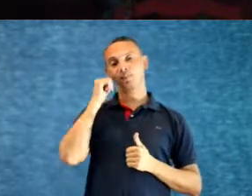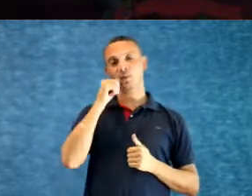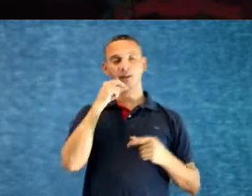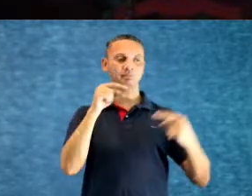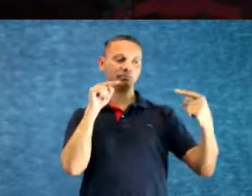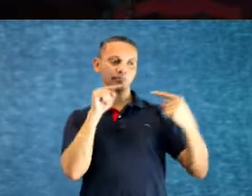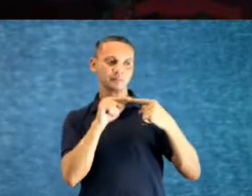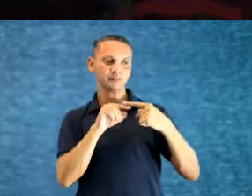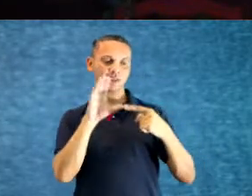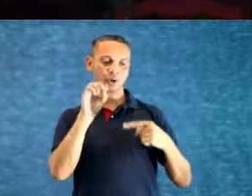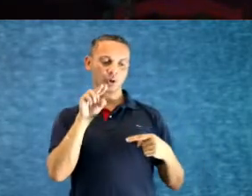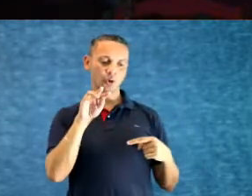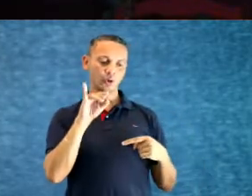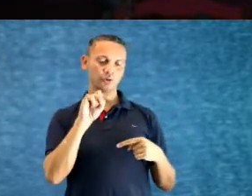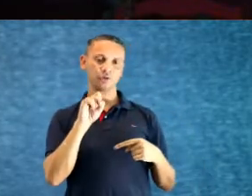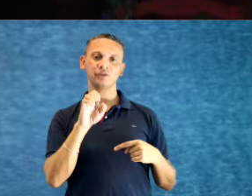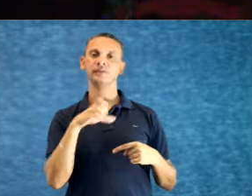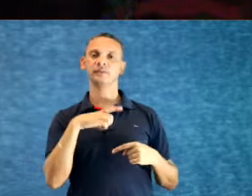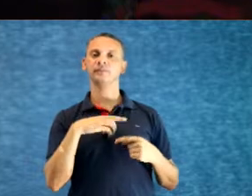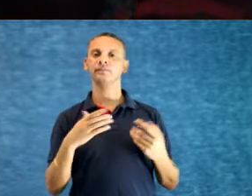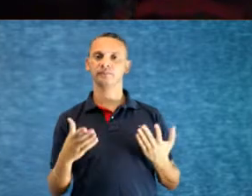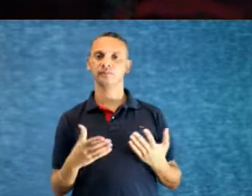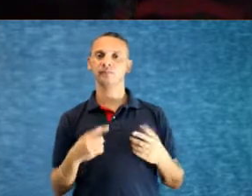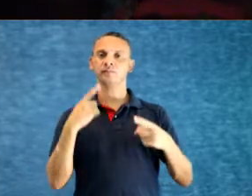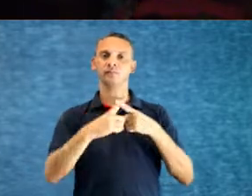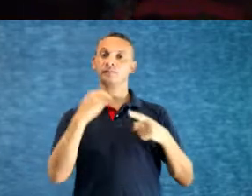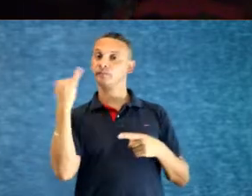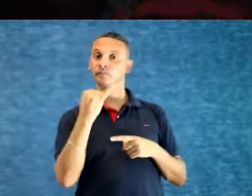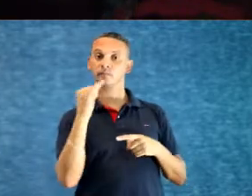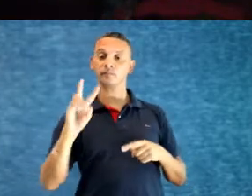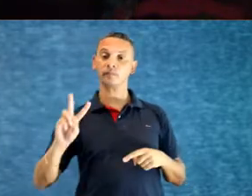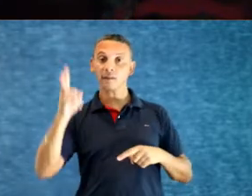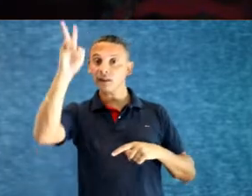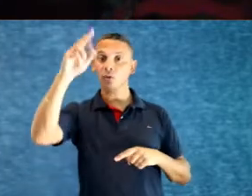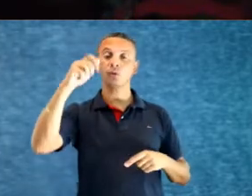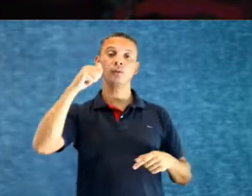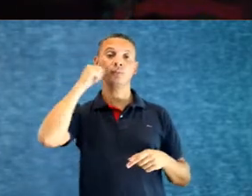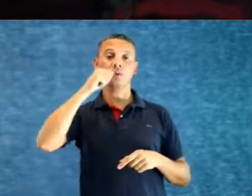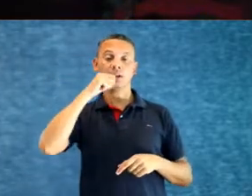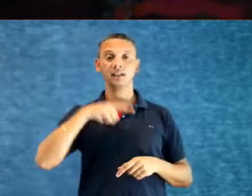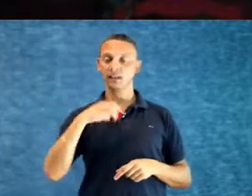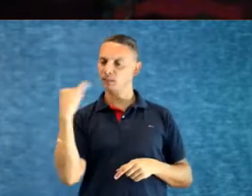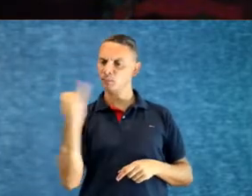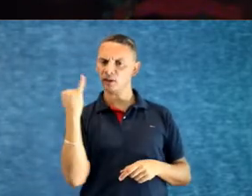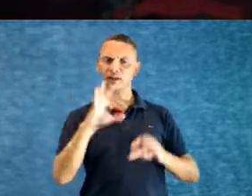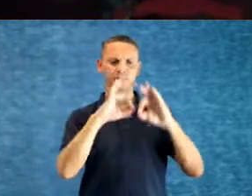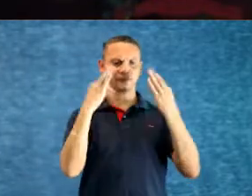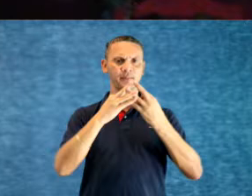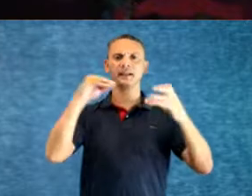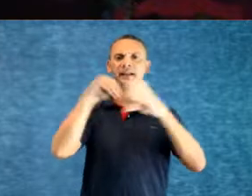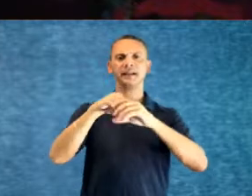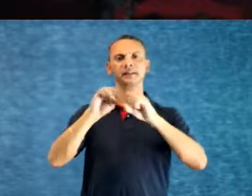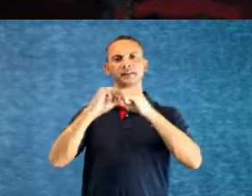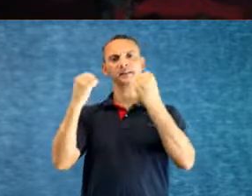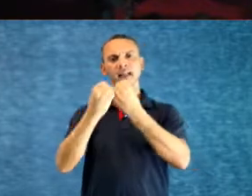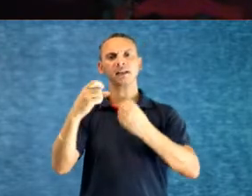vizinhos em Paris. Há cartas entre eles trocam cartas. Naquele tempo não tinha e-mail, né? Então, escrevia uma carta,